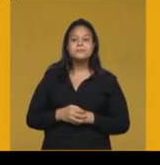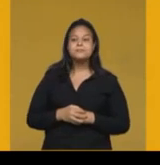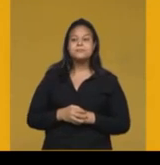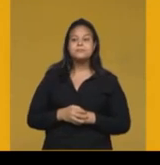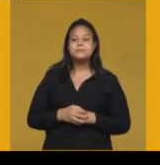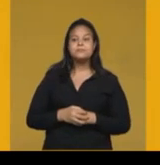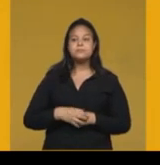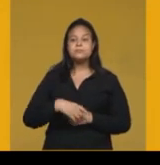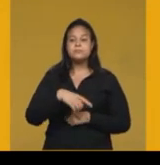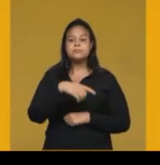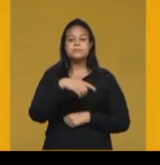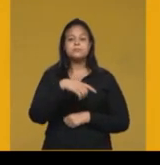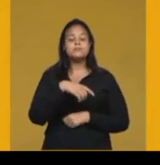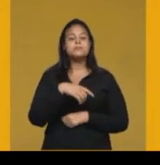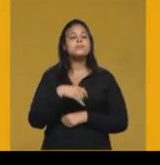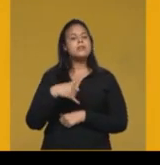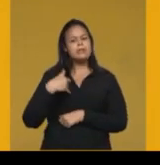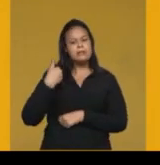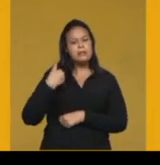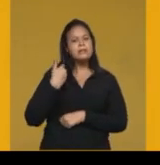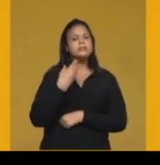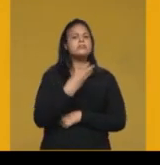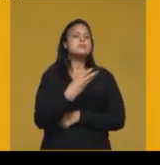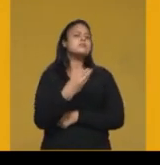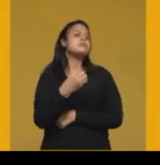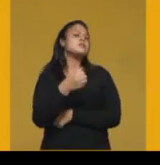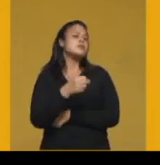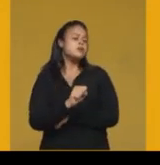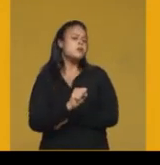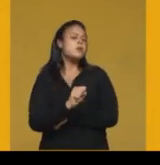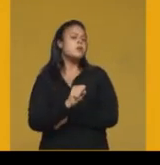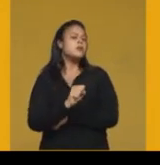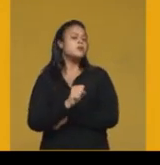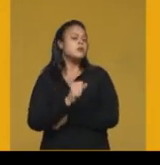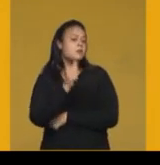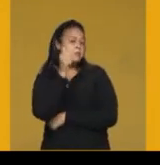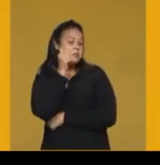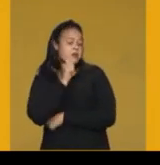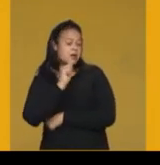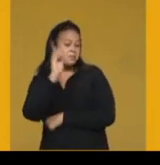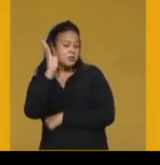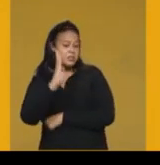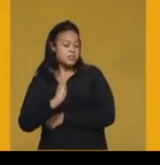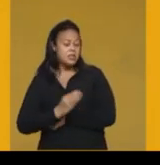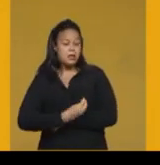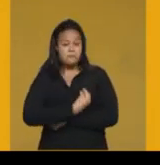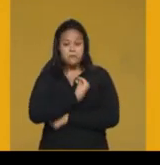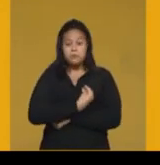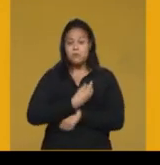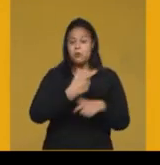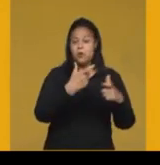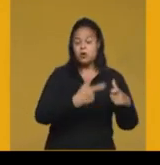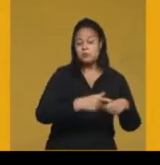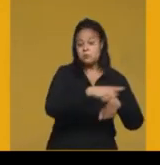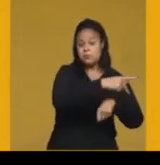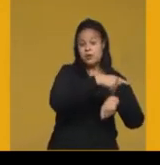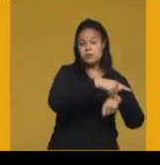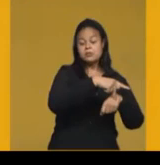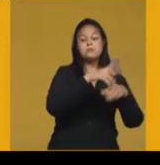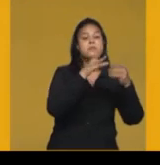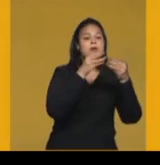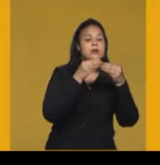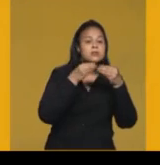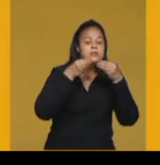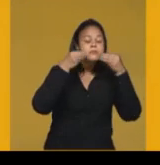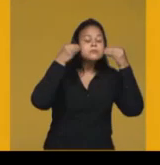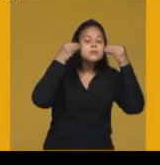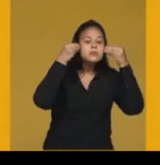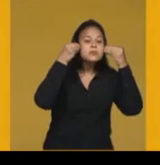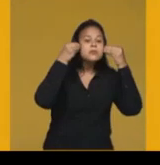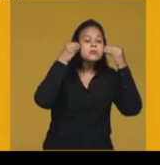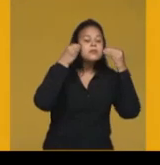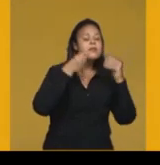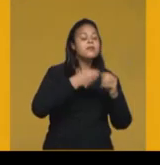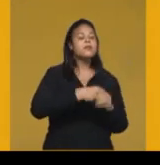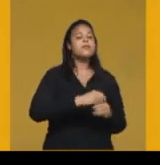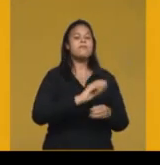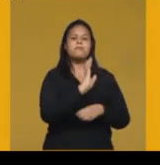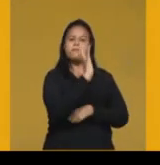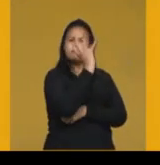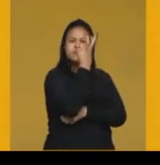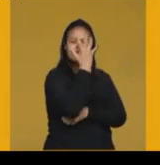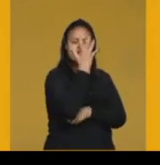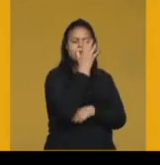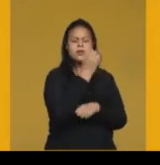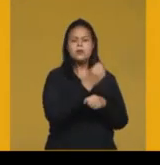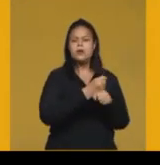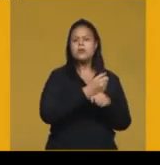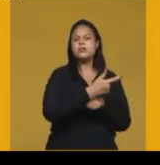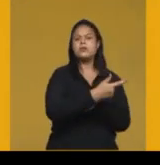Tenho 38 anos, sou brasileira e resido em Moçambique desde fevereiro de 2019. Conheci meu